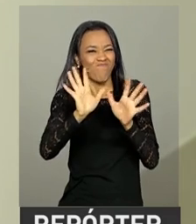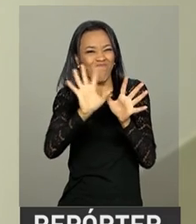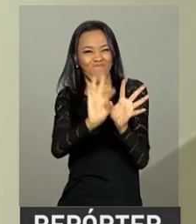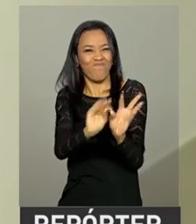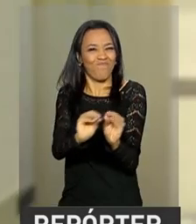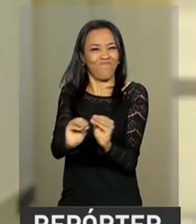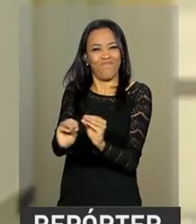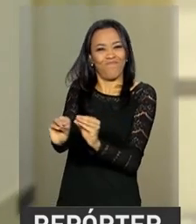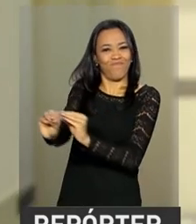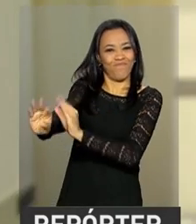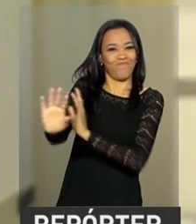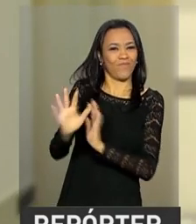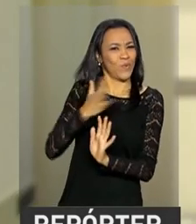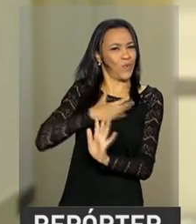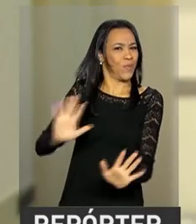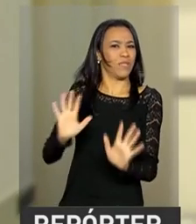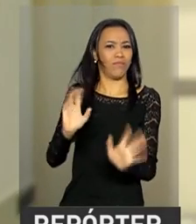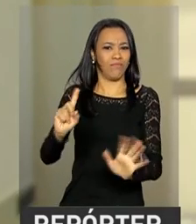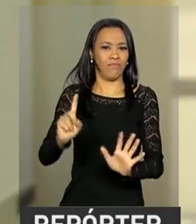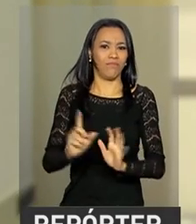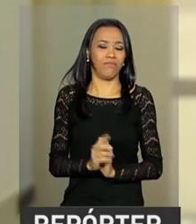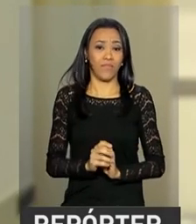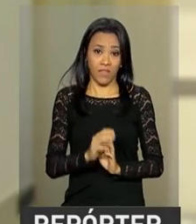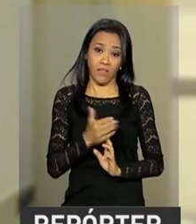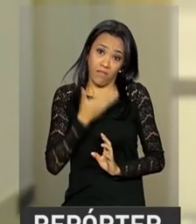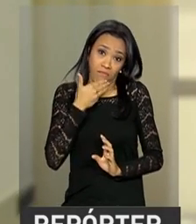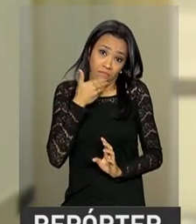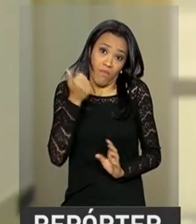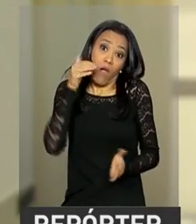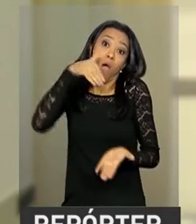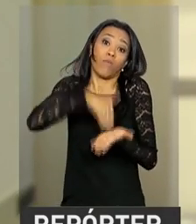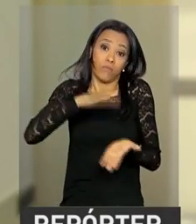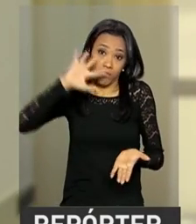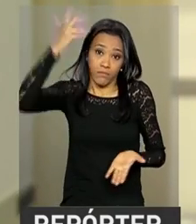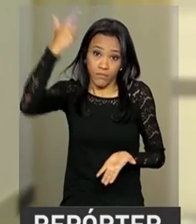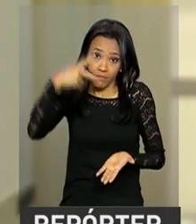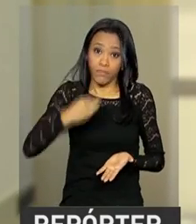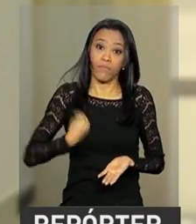acontecer. Não gostaria, não. Seria minha última opção da vida.